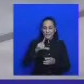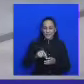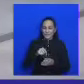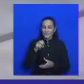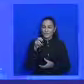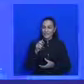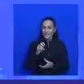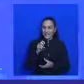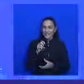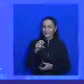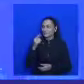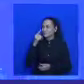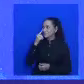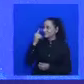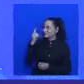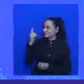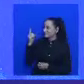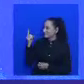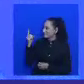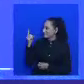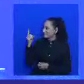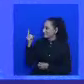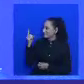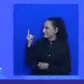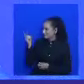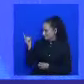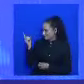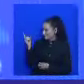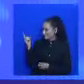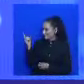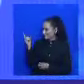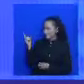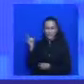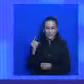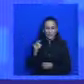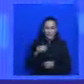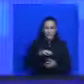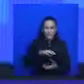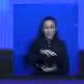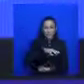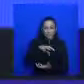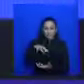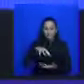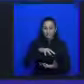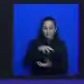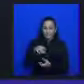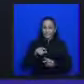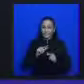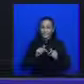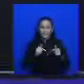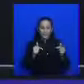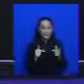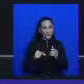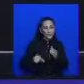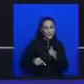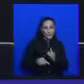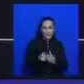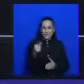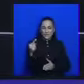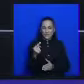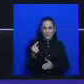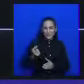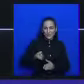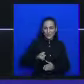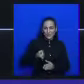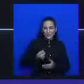números. Bolas posicionadas. Valendo! Globo girando, sua sorte girando. Vem aí o